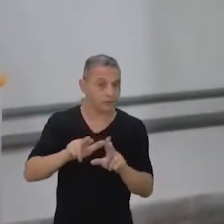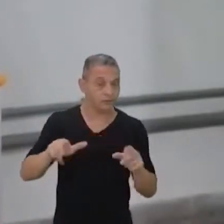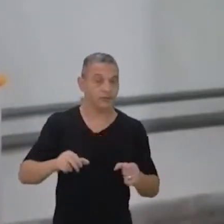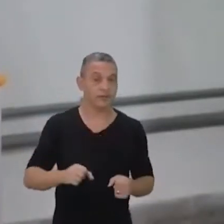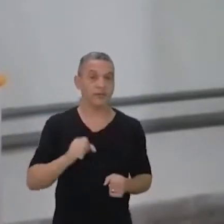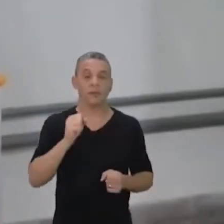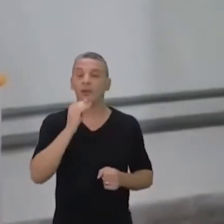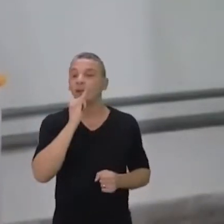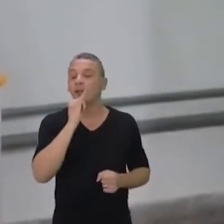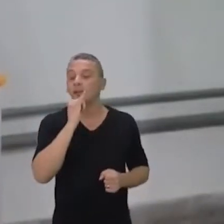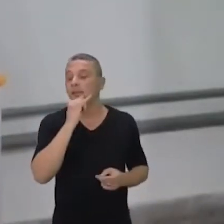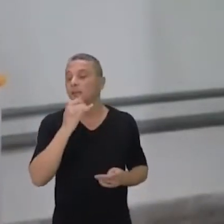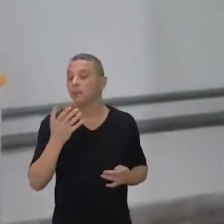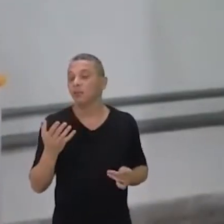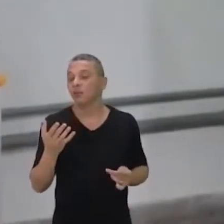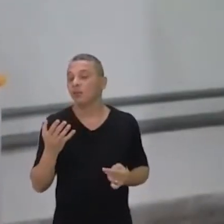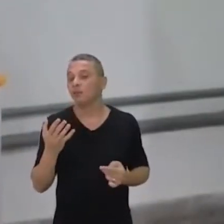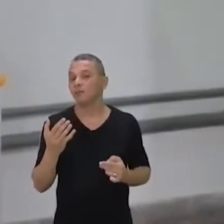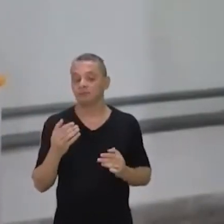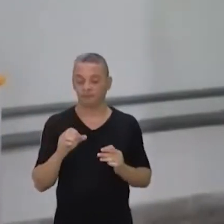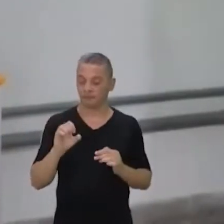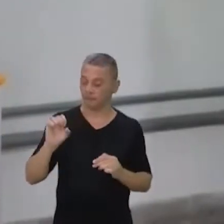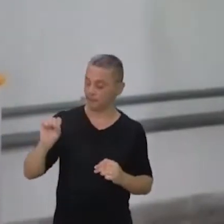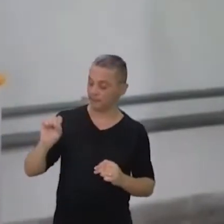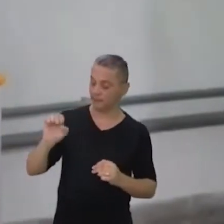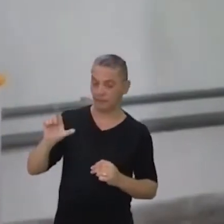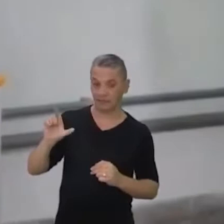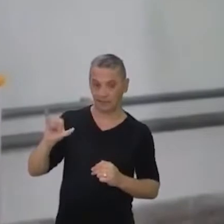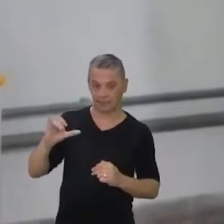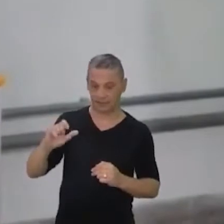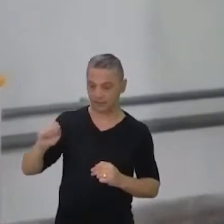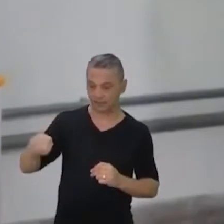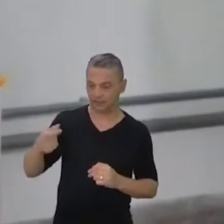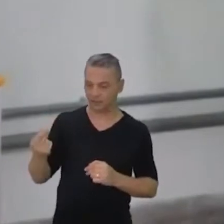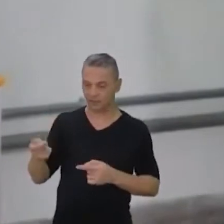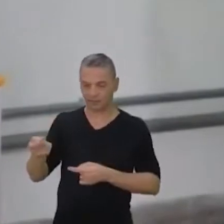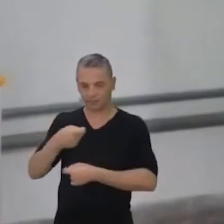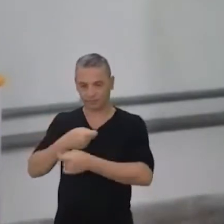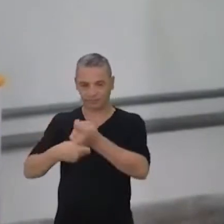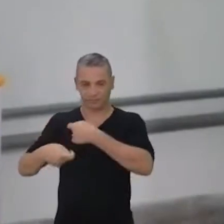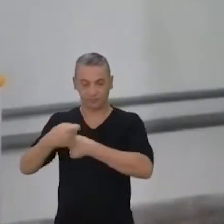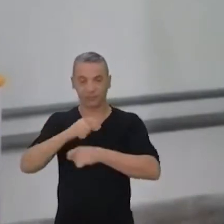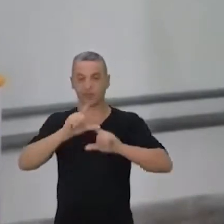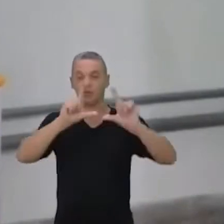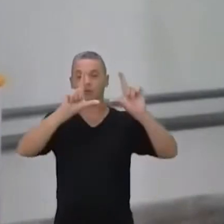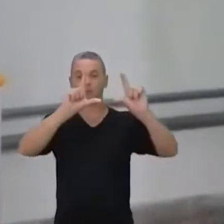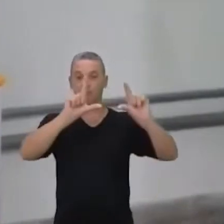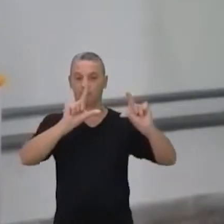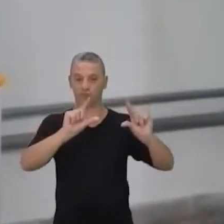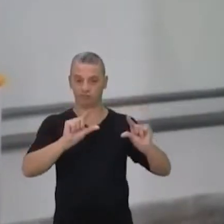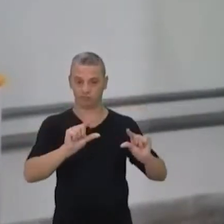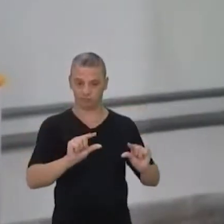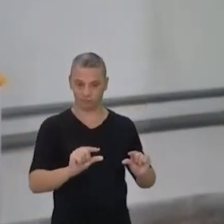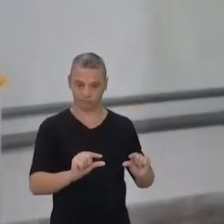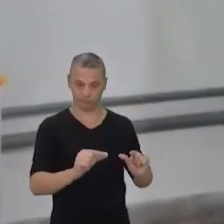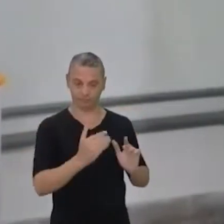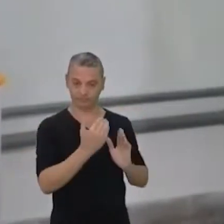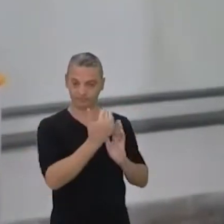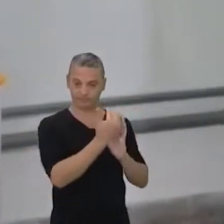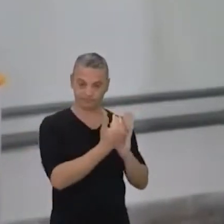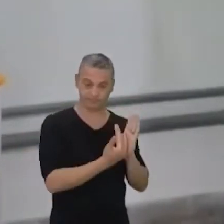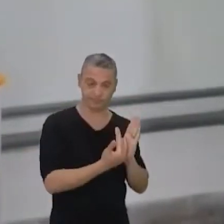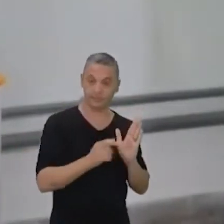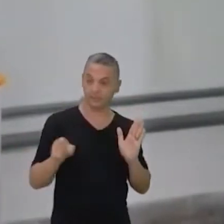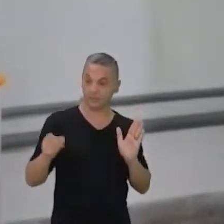pode descer a Selic, né? Diminuir a Selic, e aí o que vai acontecer? Eu vou estimular